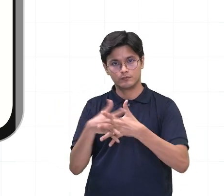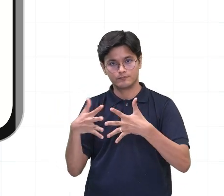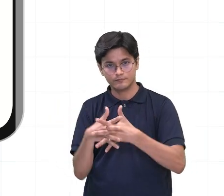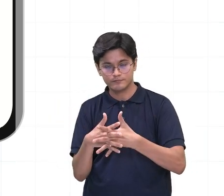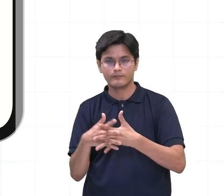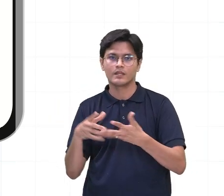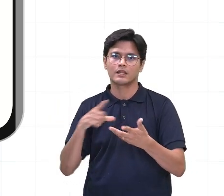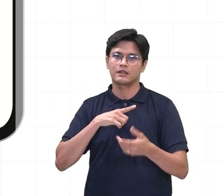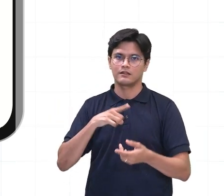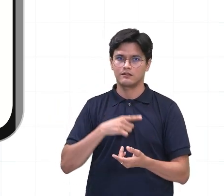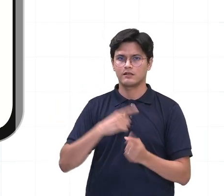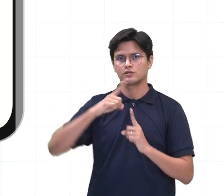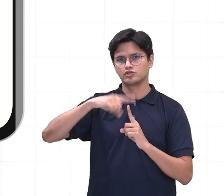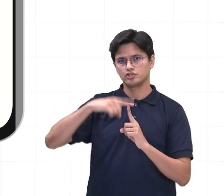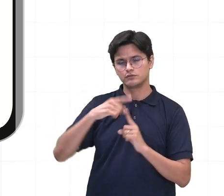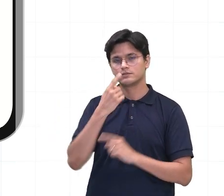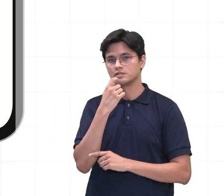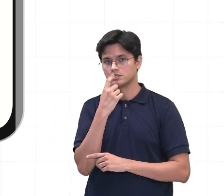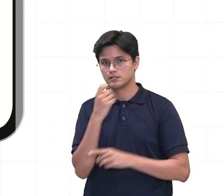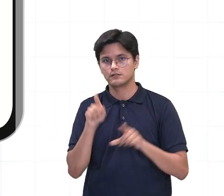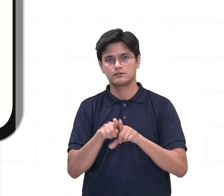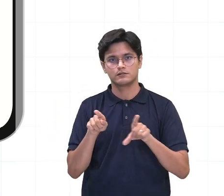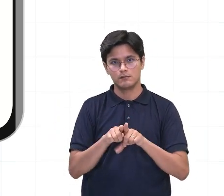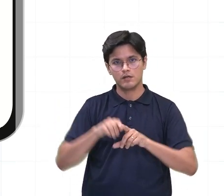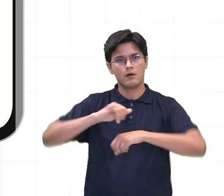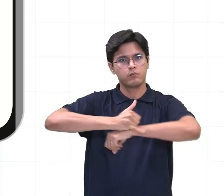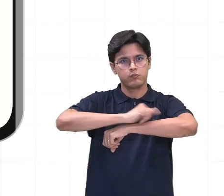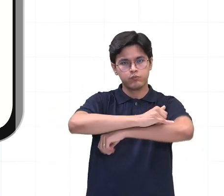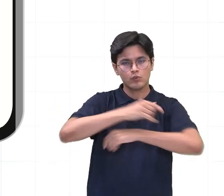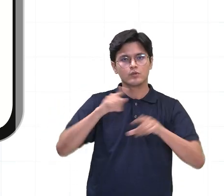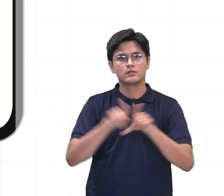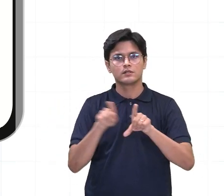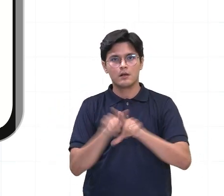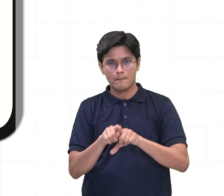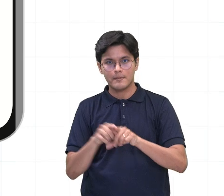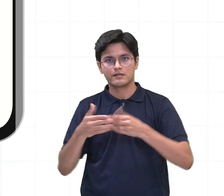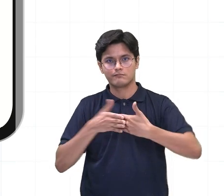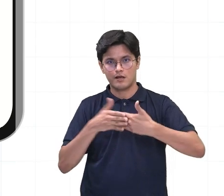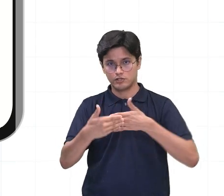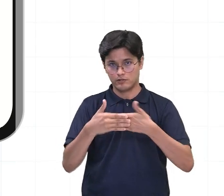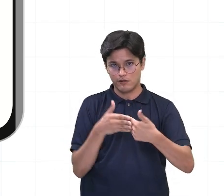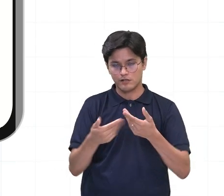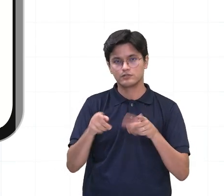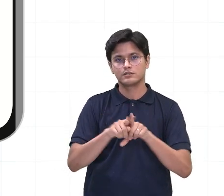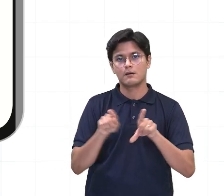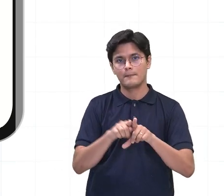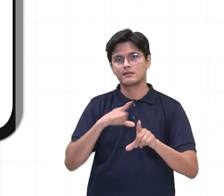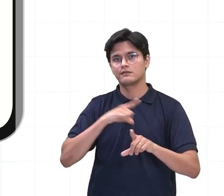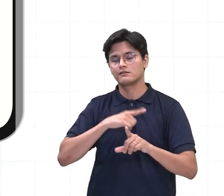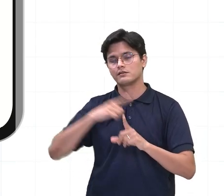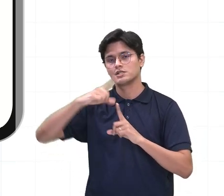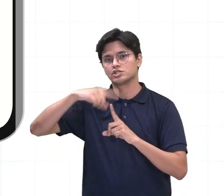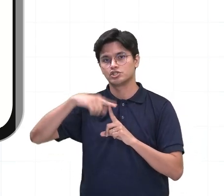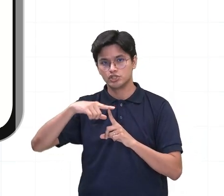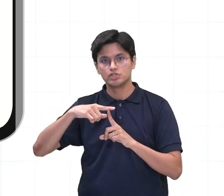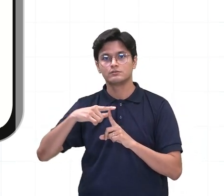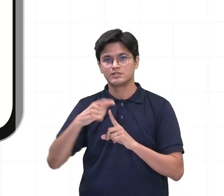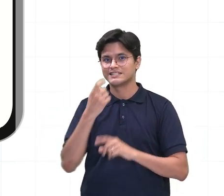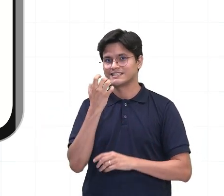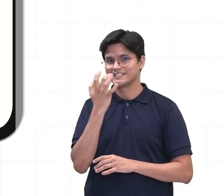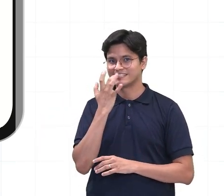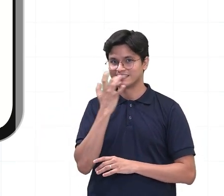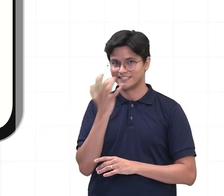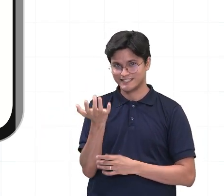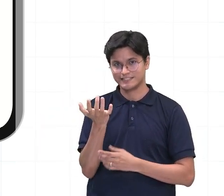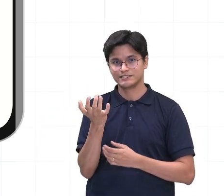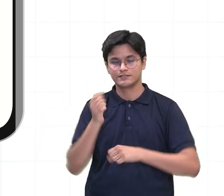tecido adiposo, o tecido cartilaginoso e o tecido ósseo, né? Cada um vai ter a sua função específica e eles vão